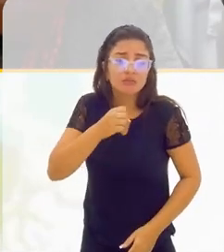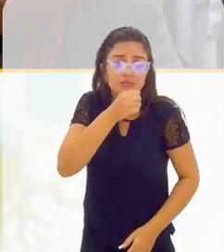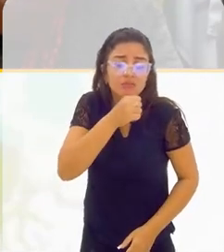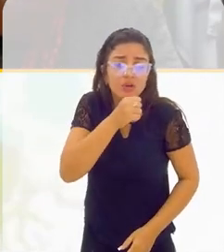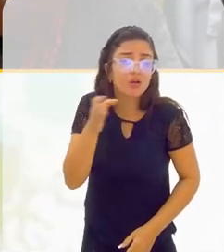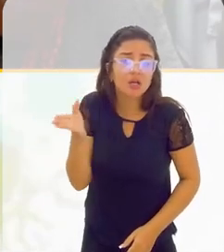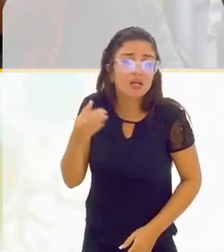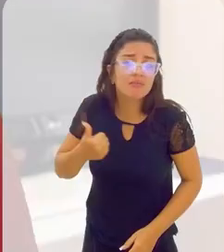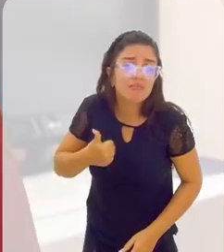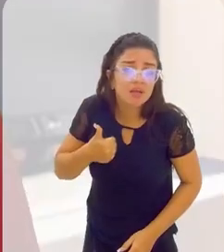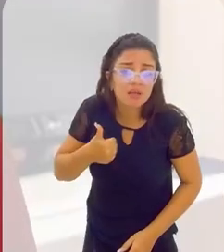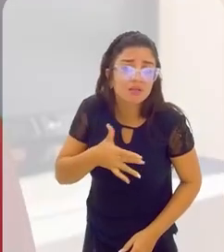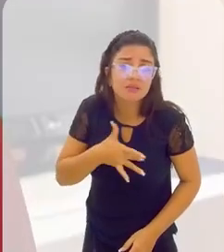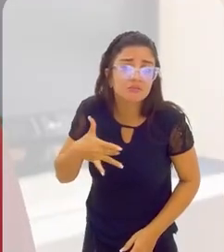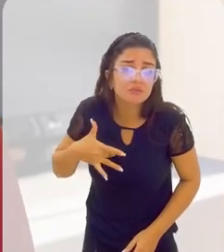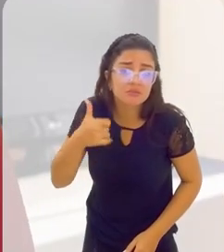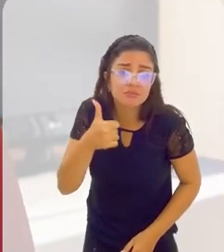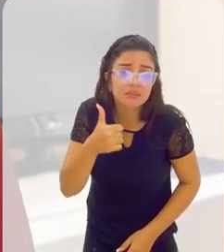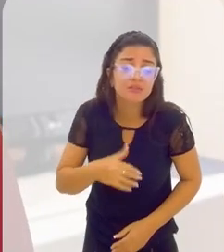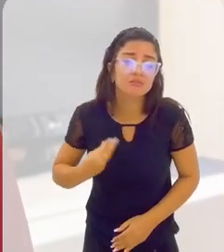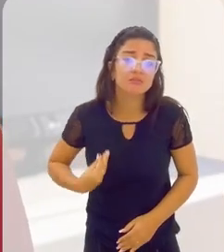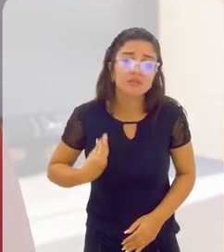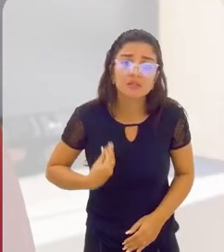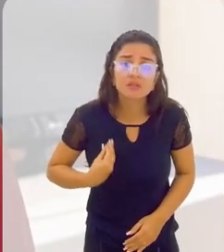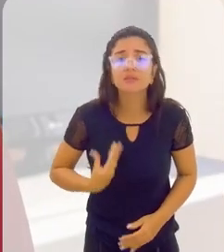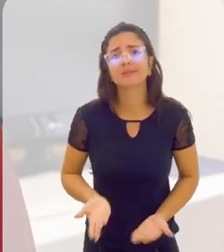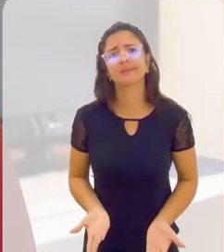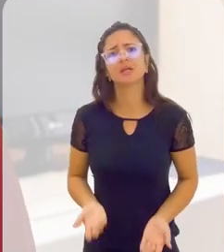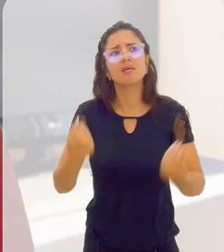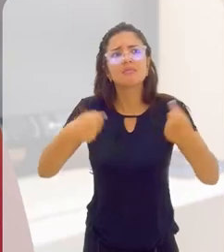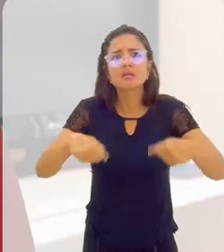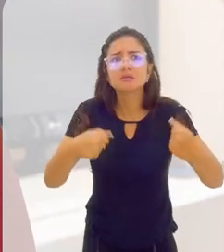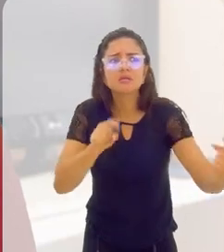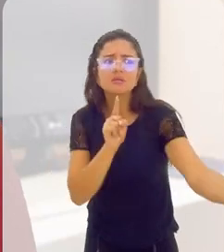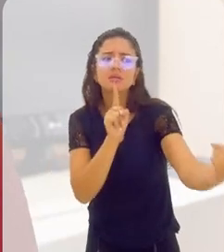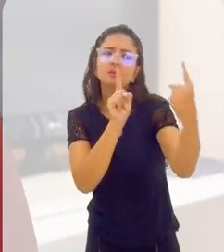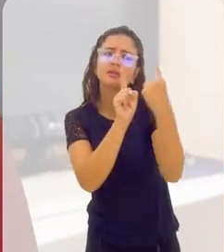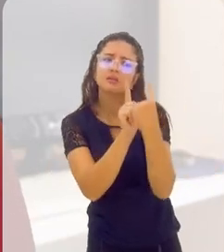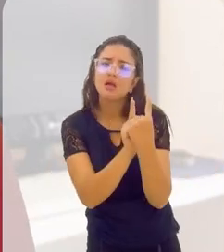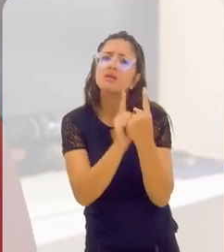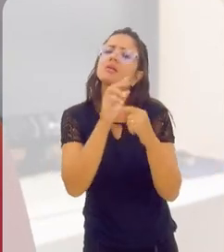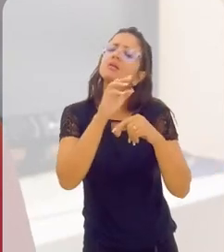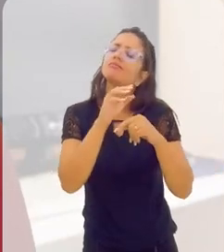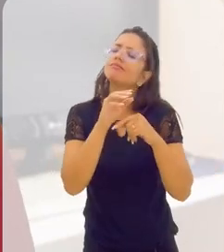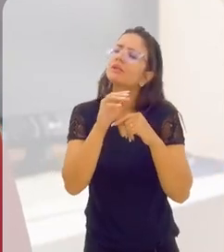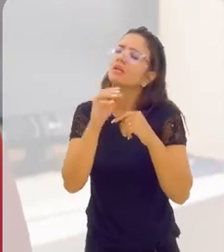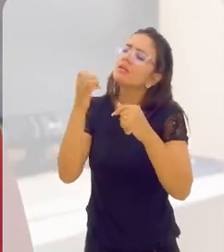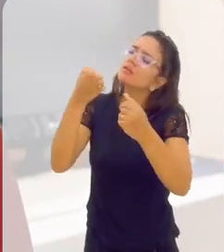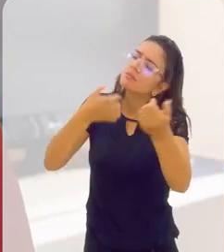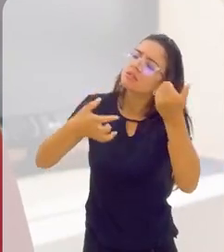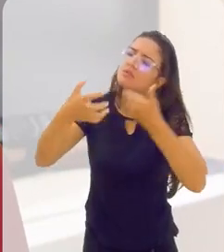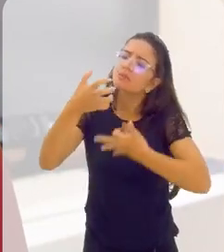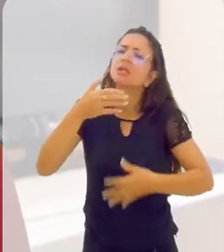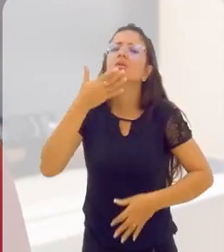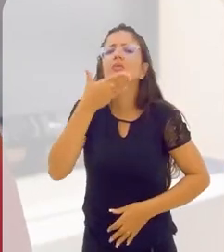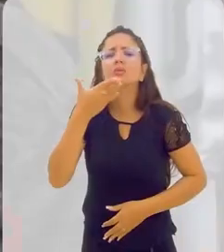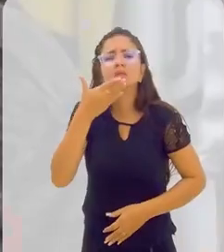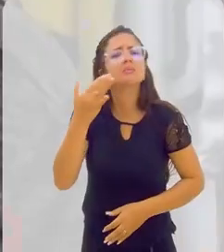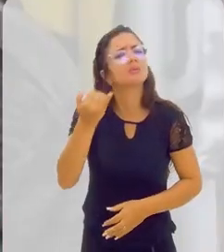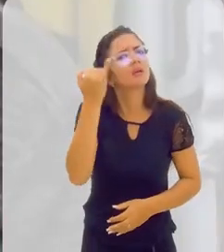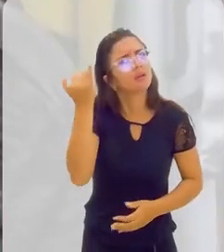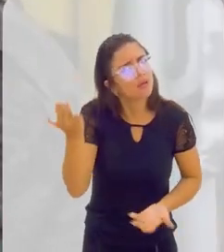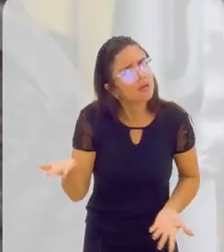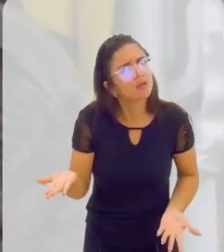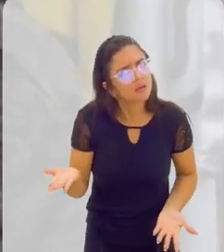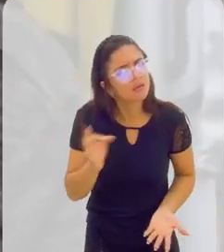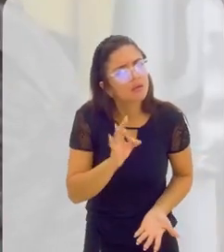Enfim então assim dependendo do atendimento que você tem isso mexe com a família e acaba mexendo também eu